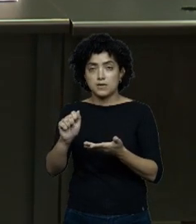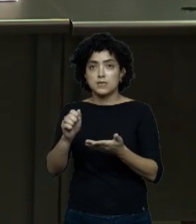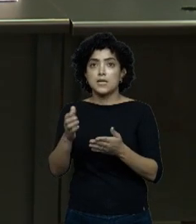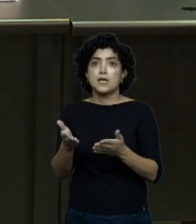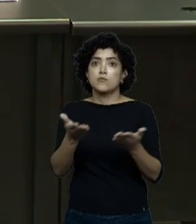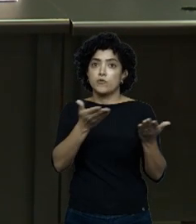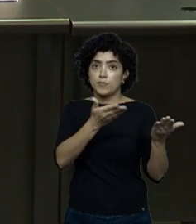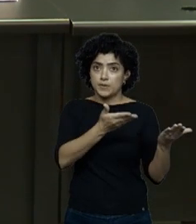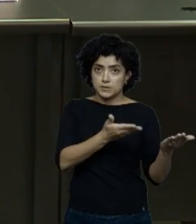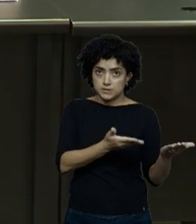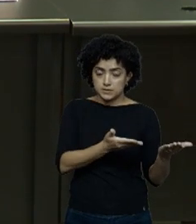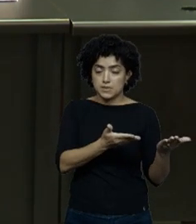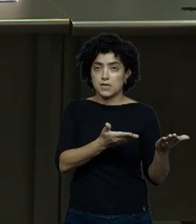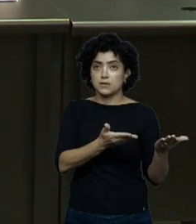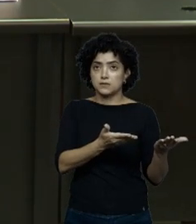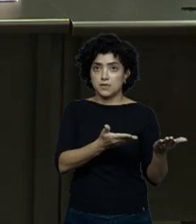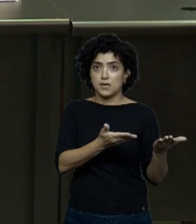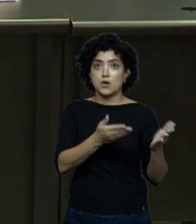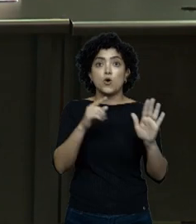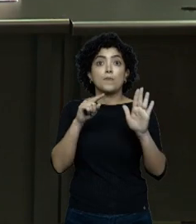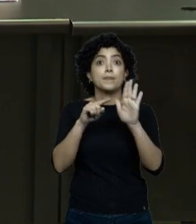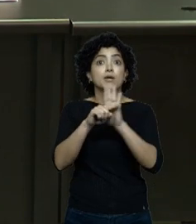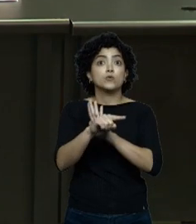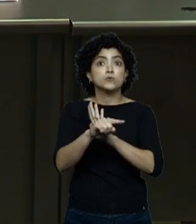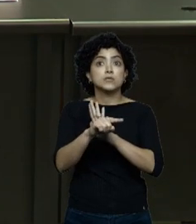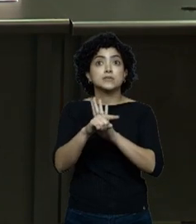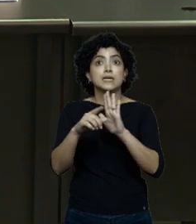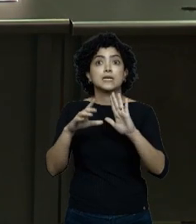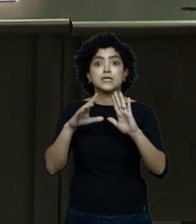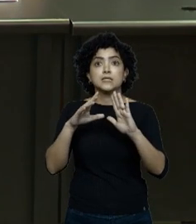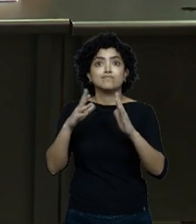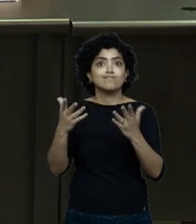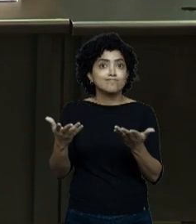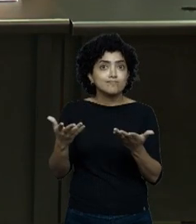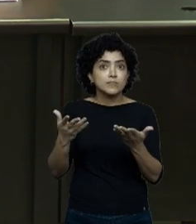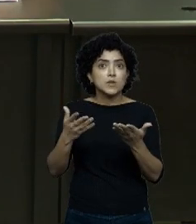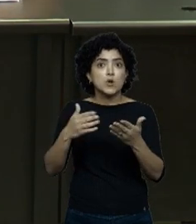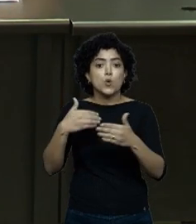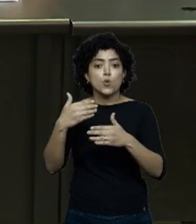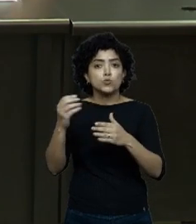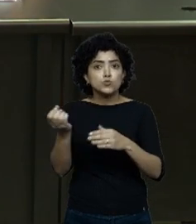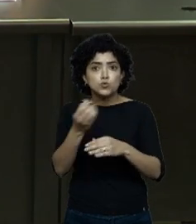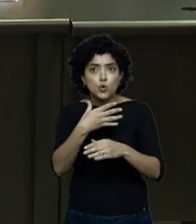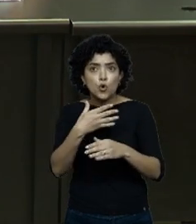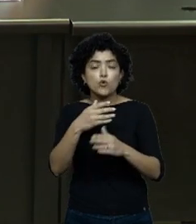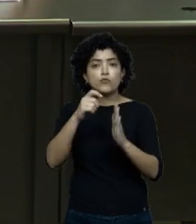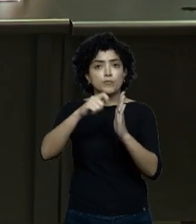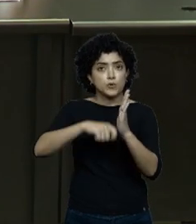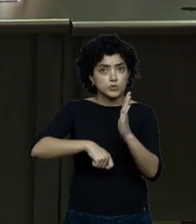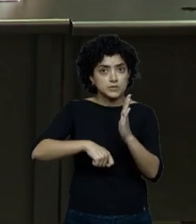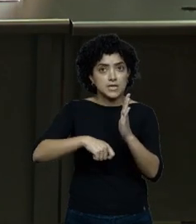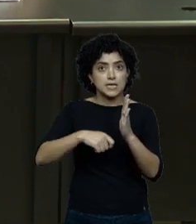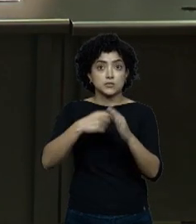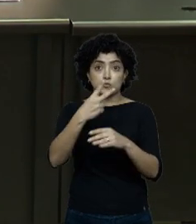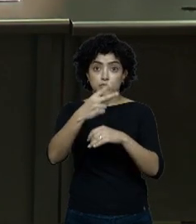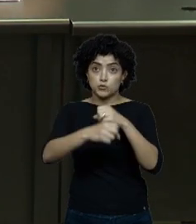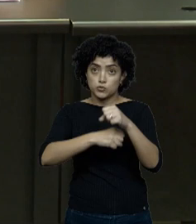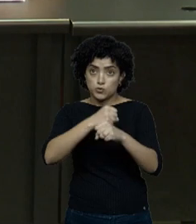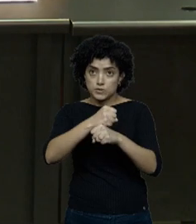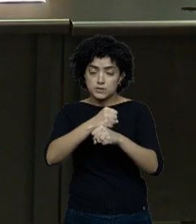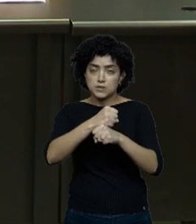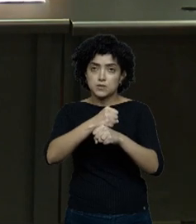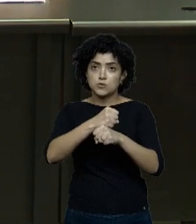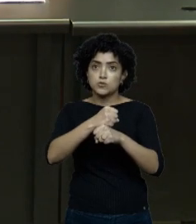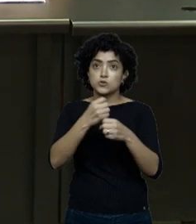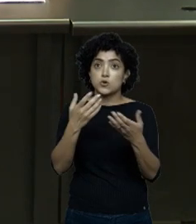botei a responder o questionamento dela é esse diante de tudo isso vai ter um novo processo vai valer os 2 anos que estava previsto